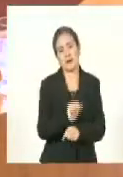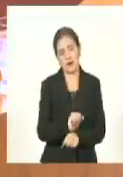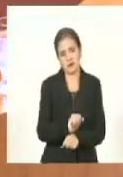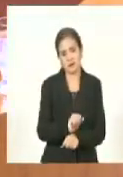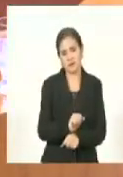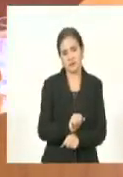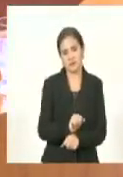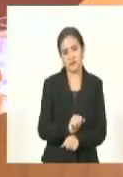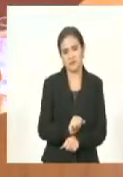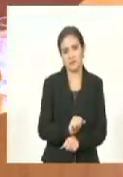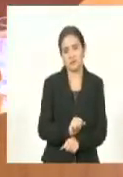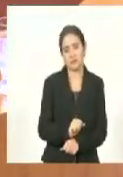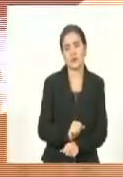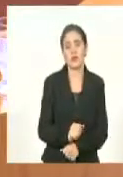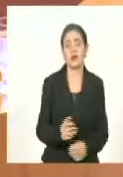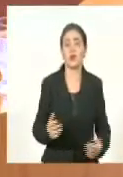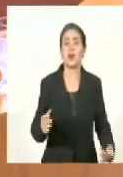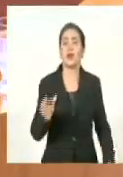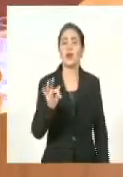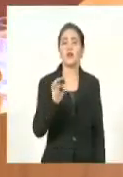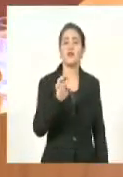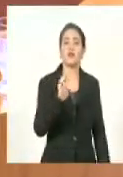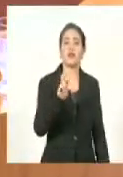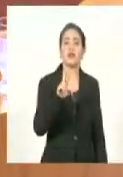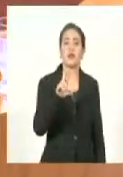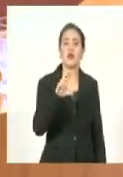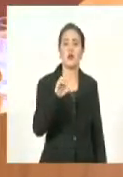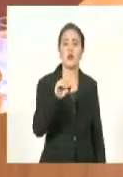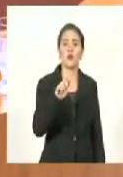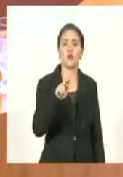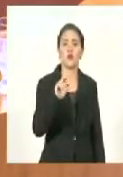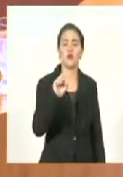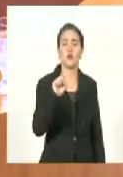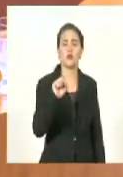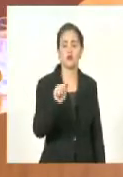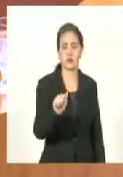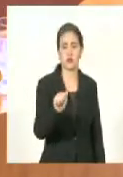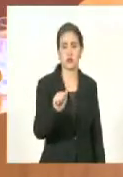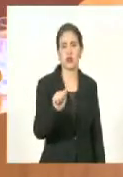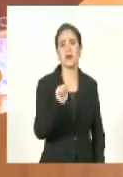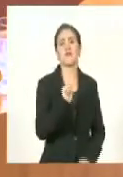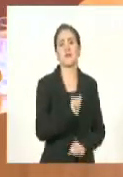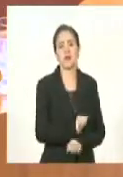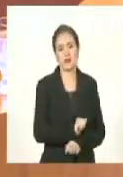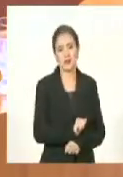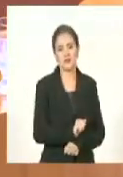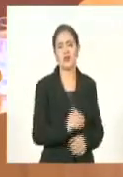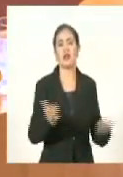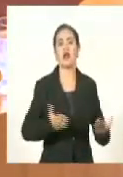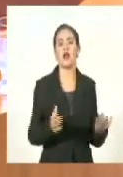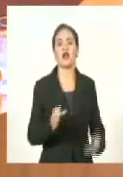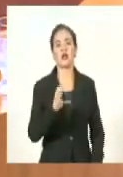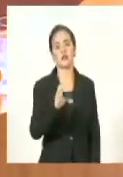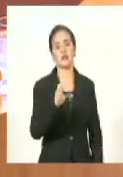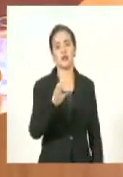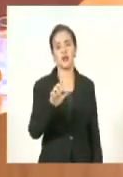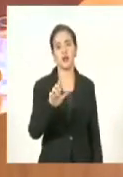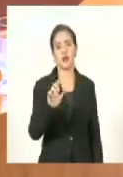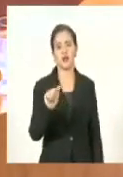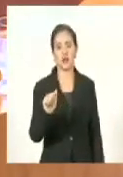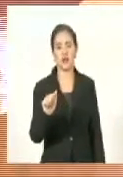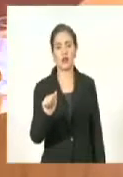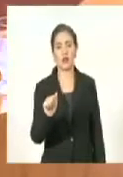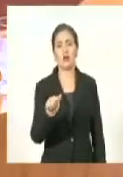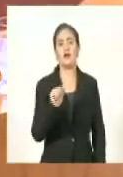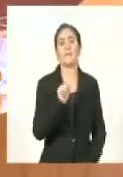Agora, o CLA vai paralisar algumas atividades. E lembro-me que no primeiro mês do governo Flávio